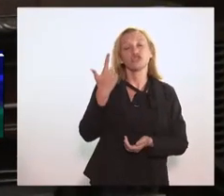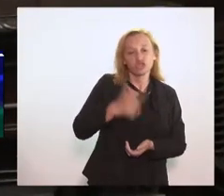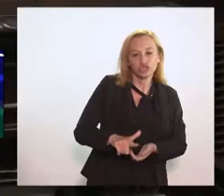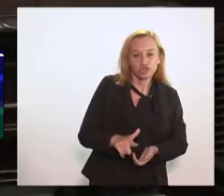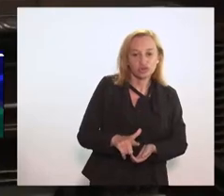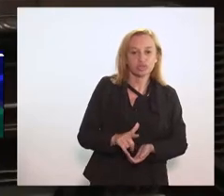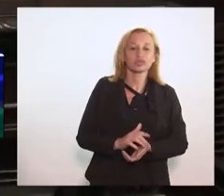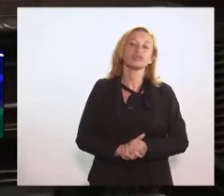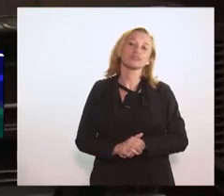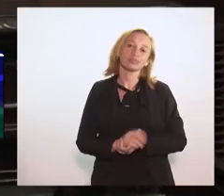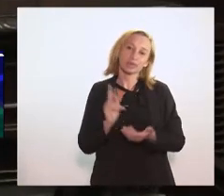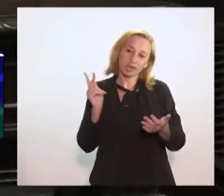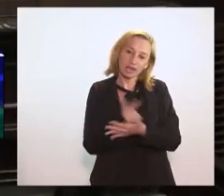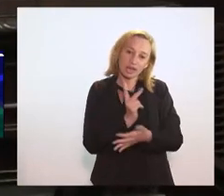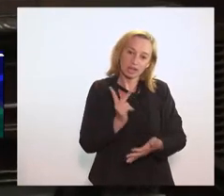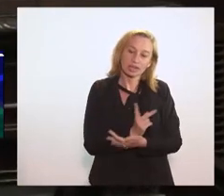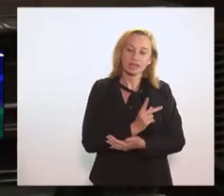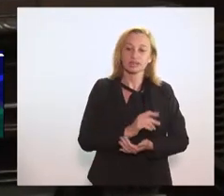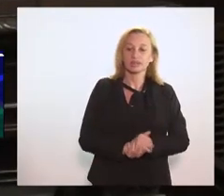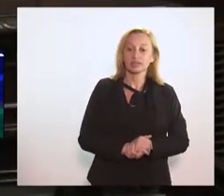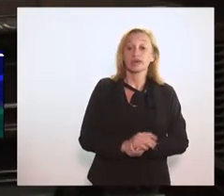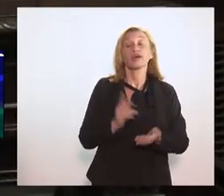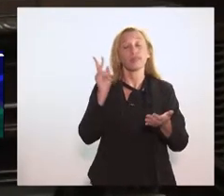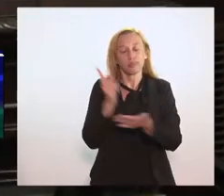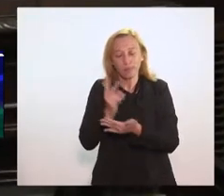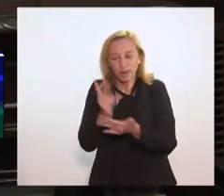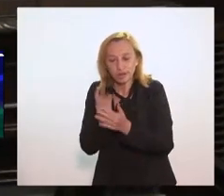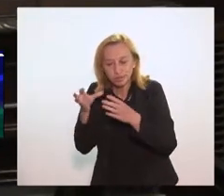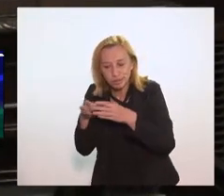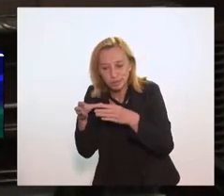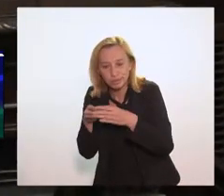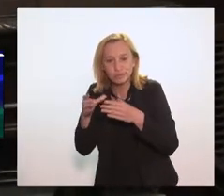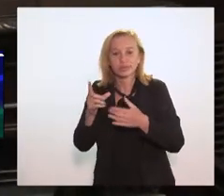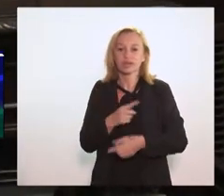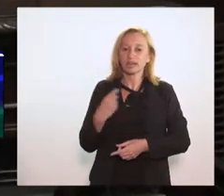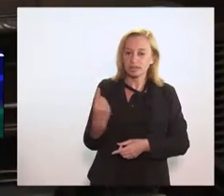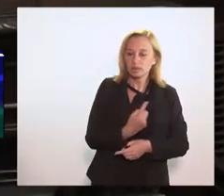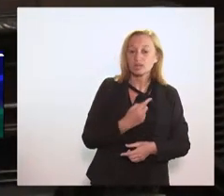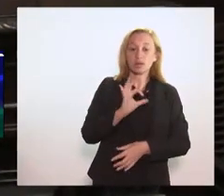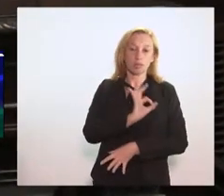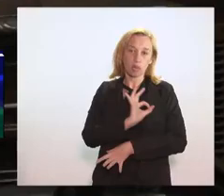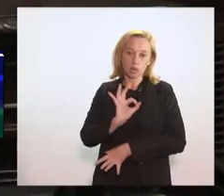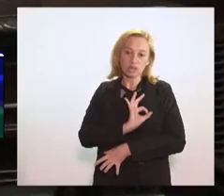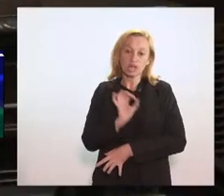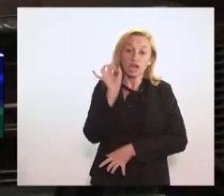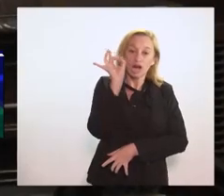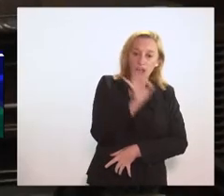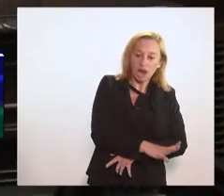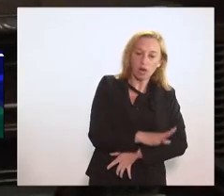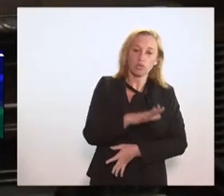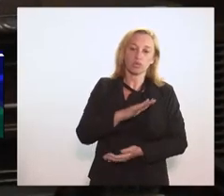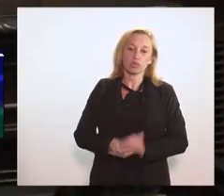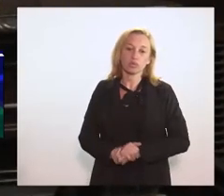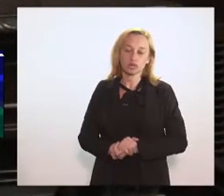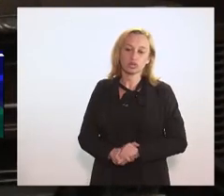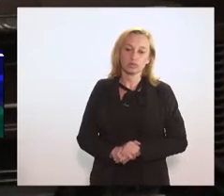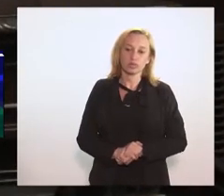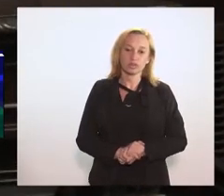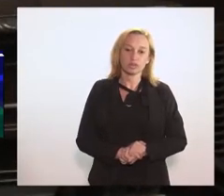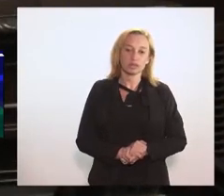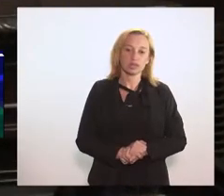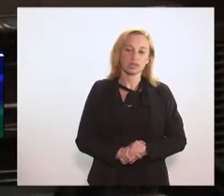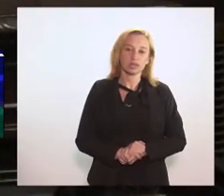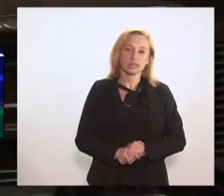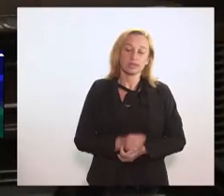vez demagógicos, por conta deste mesmo grupo, a nossa polícia, a última fronteira com o caos,